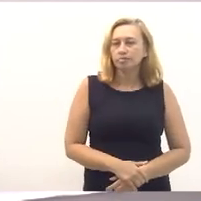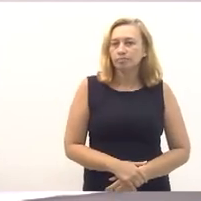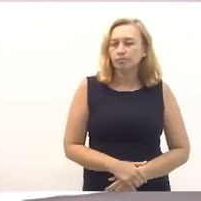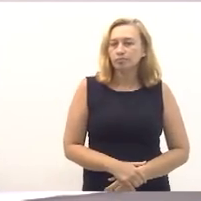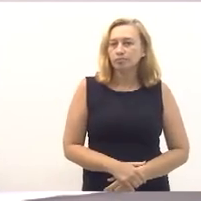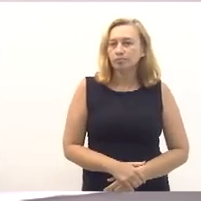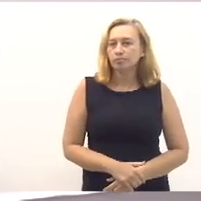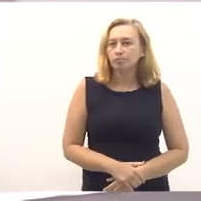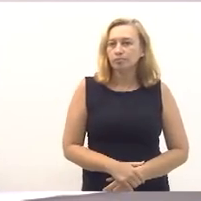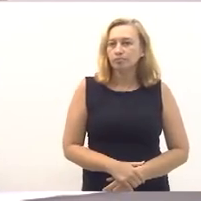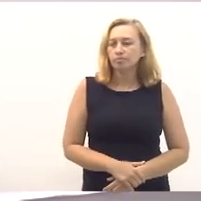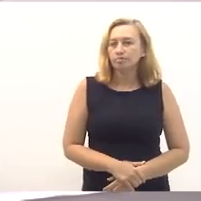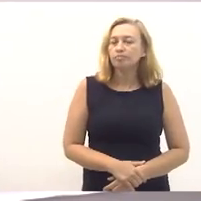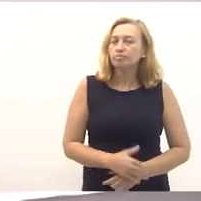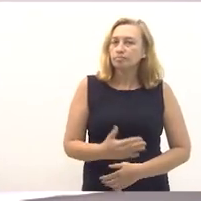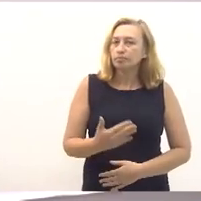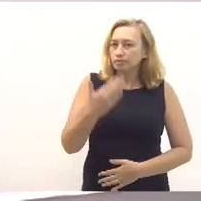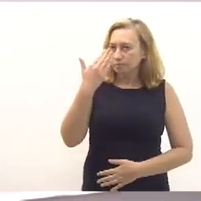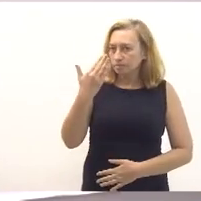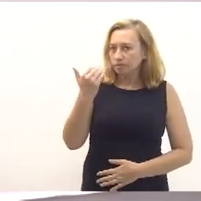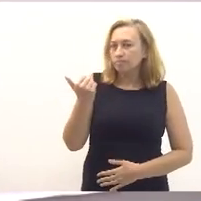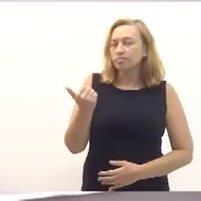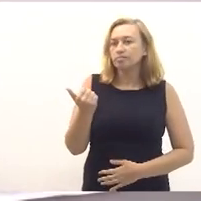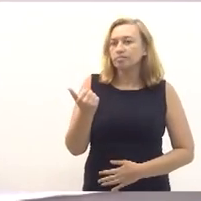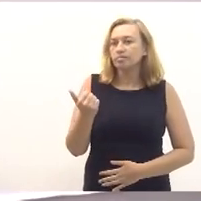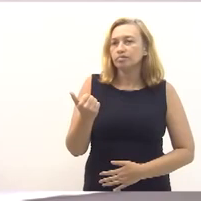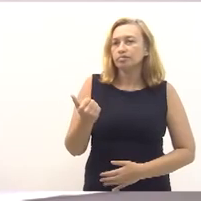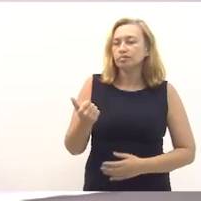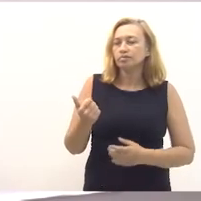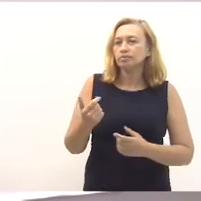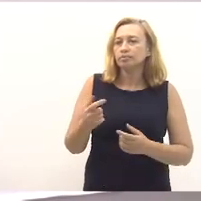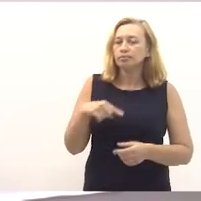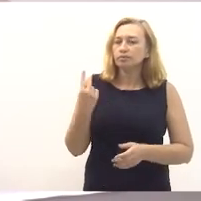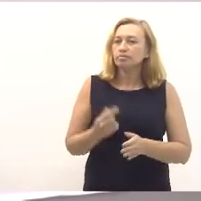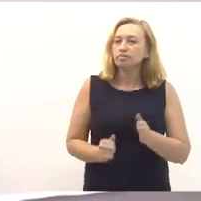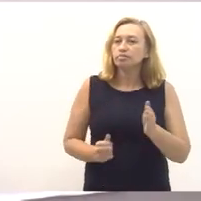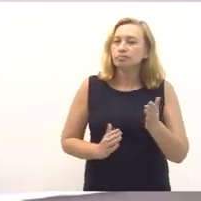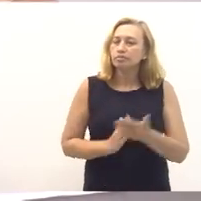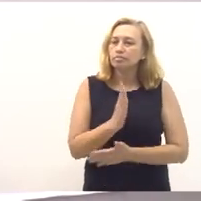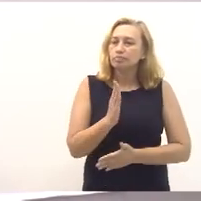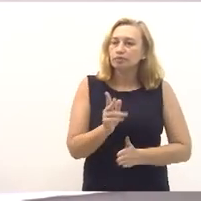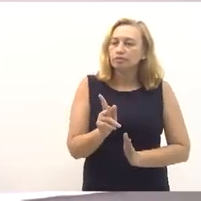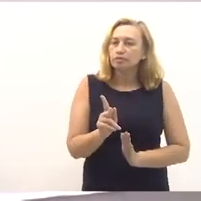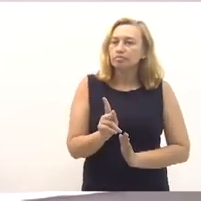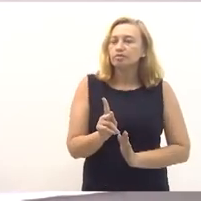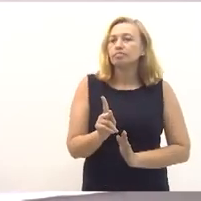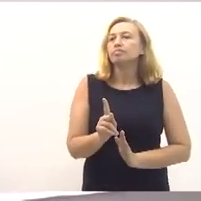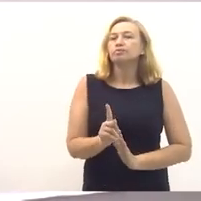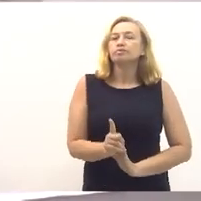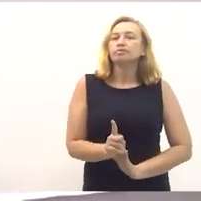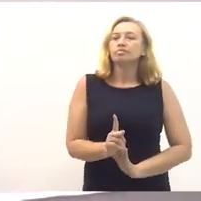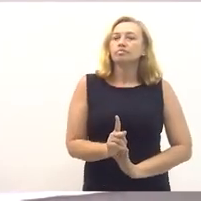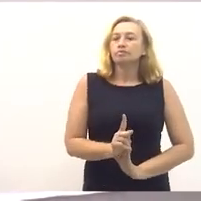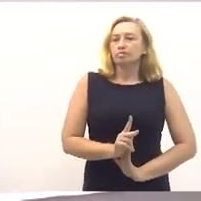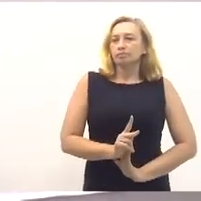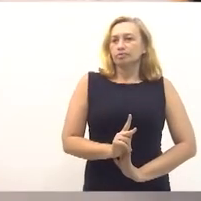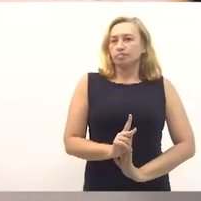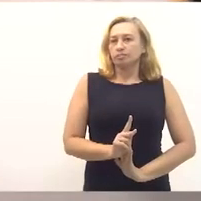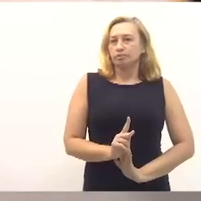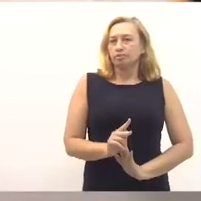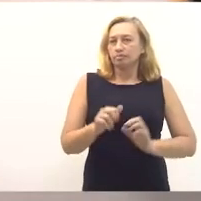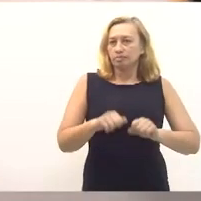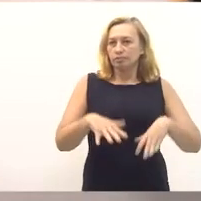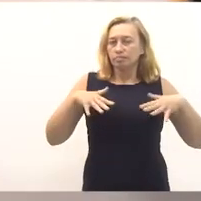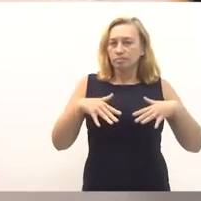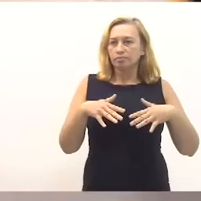convencidos e graças a esse convencimento que a gente aprovou no plenário derrotando os bolsonaristas e